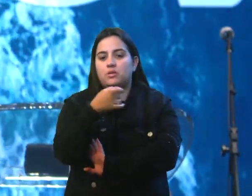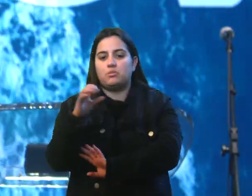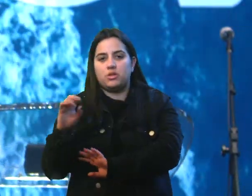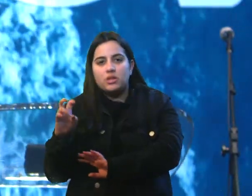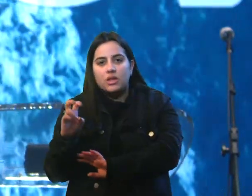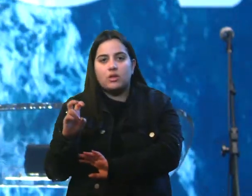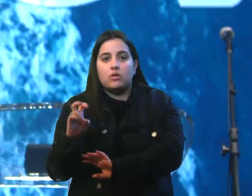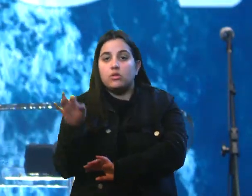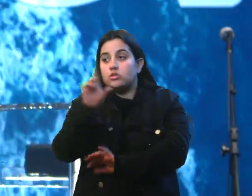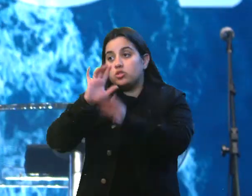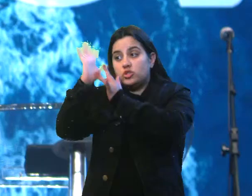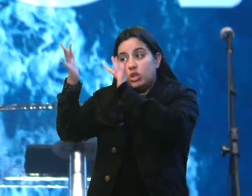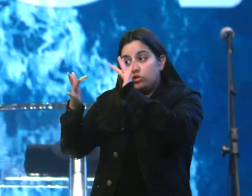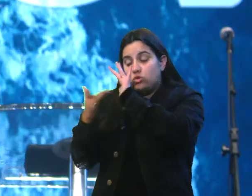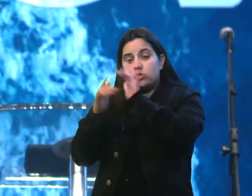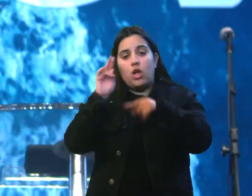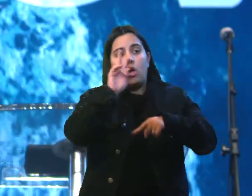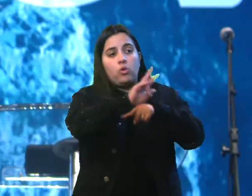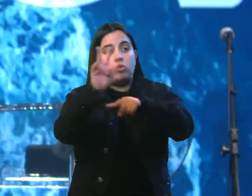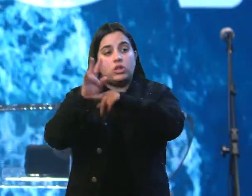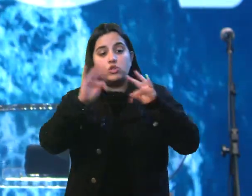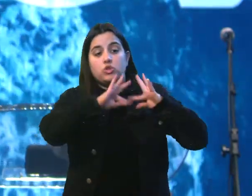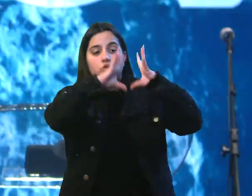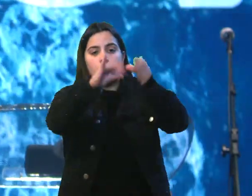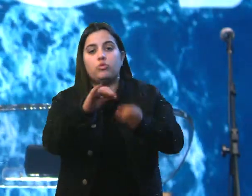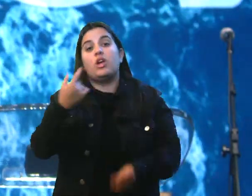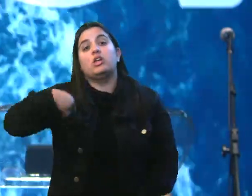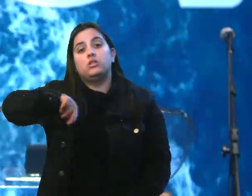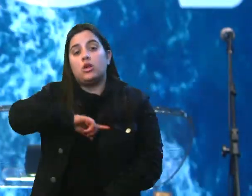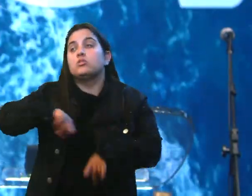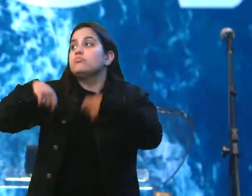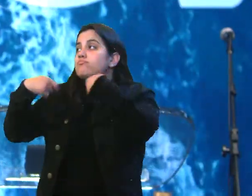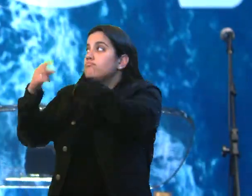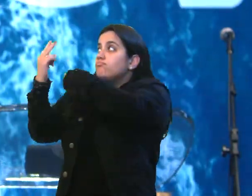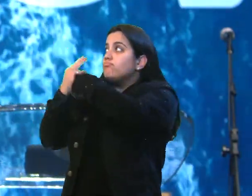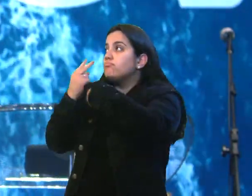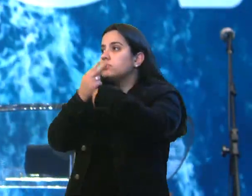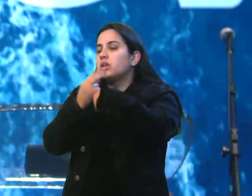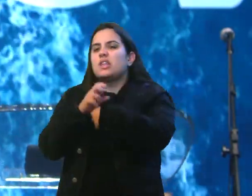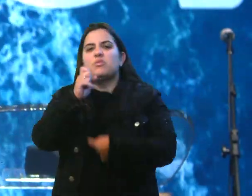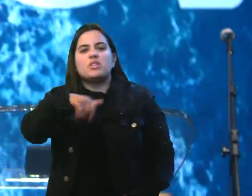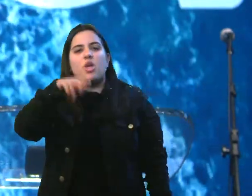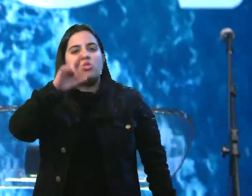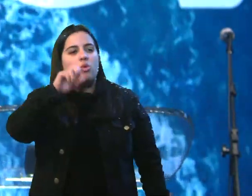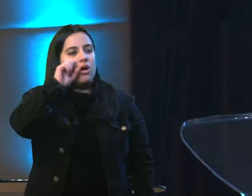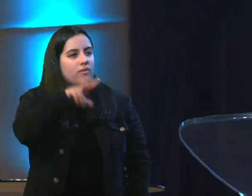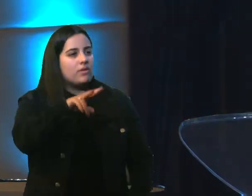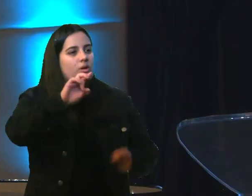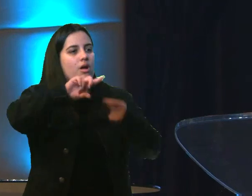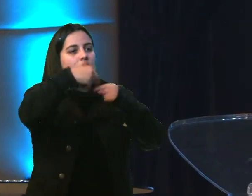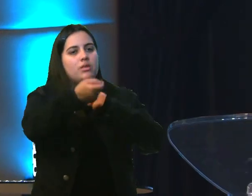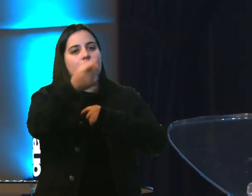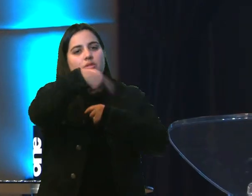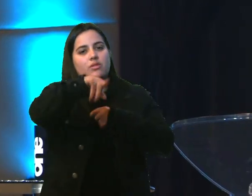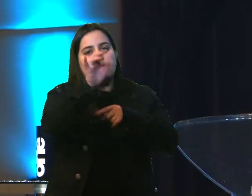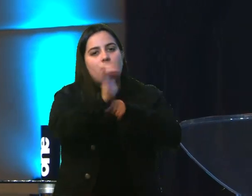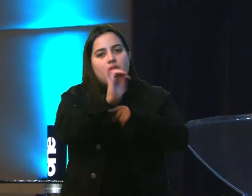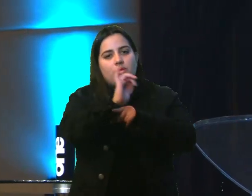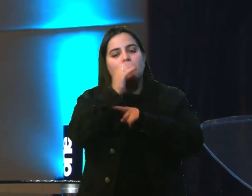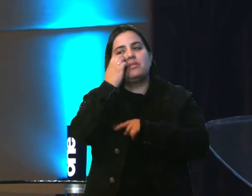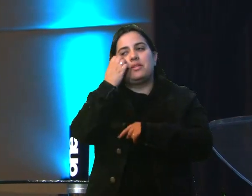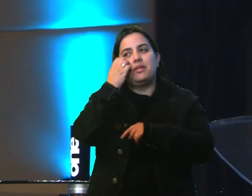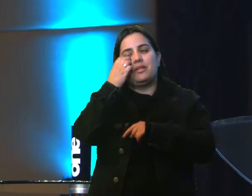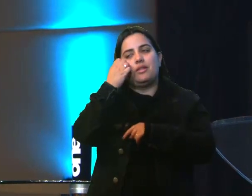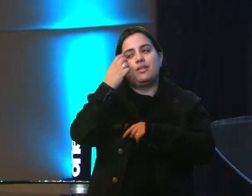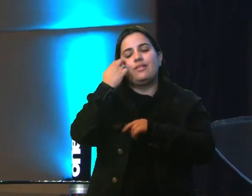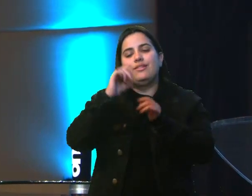jardineiro é Jesus e as árvores somos nós. Se você nunca viu, já coloca no YouTube lá depois. O jardineiro é